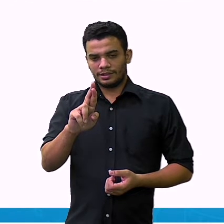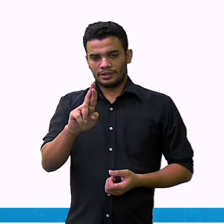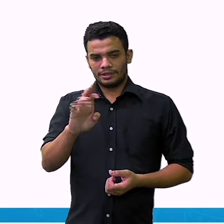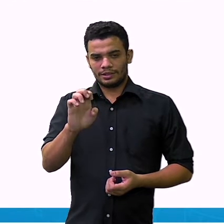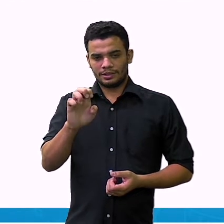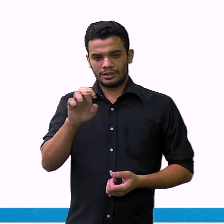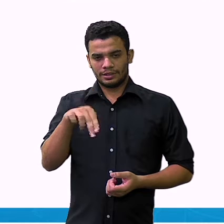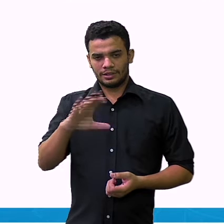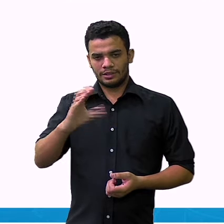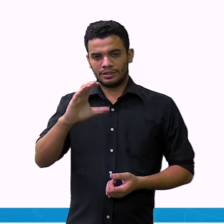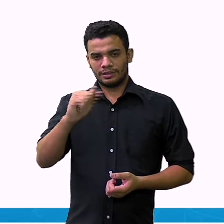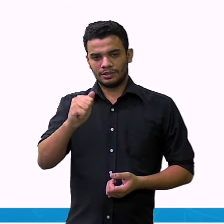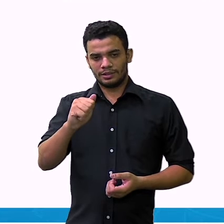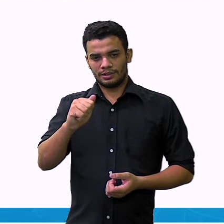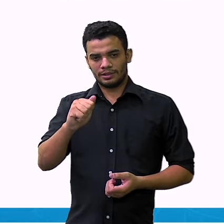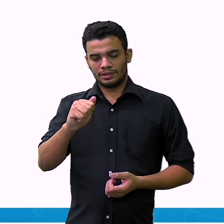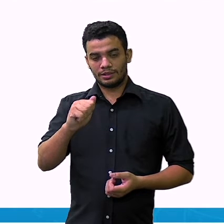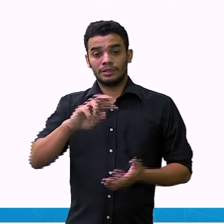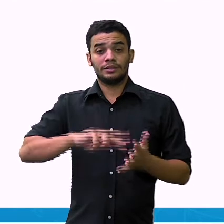uma operação de